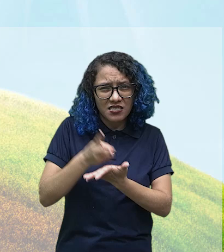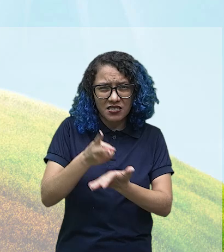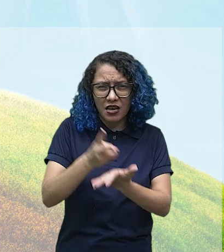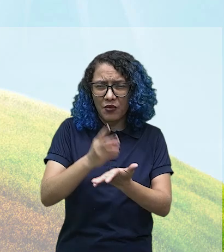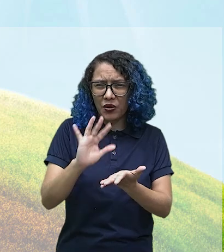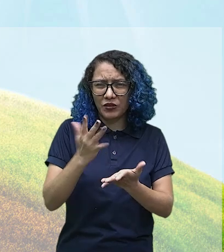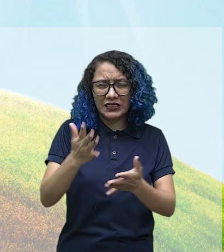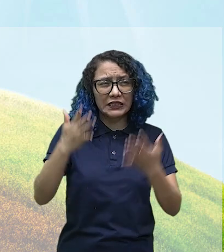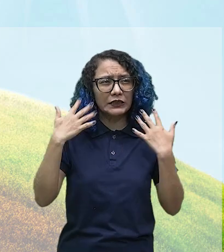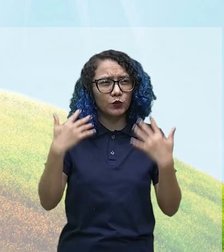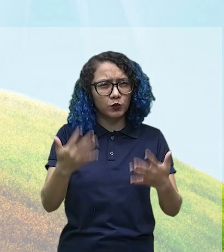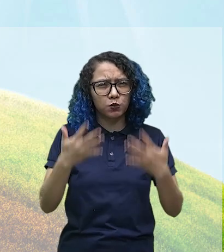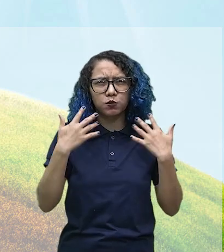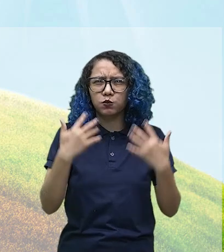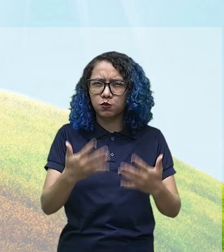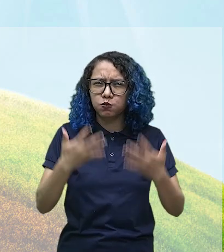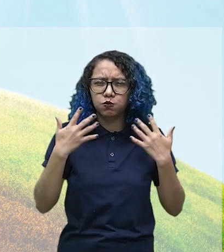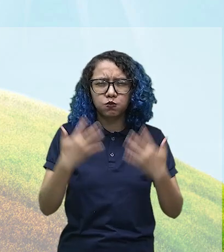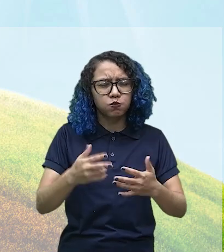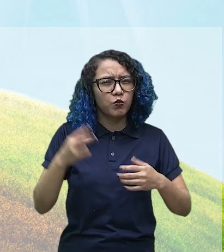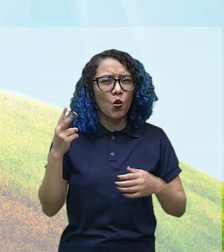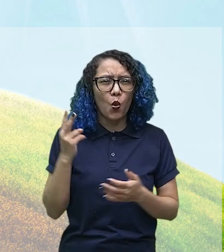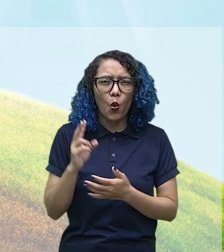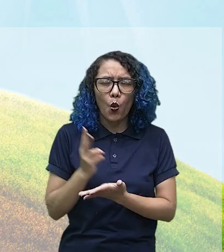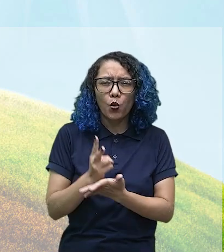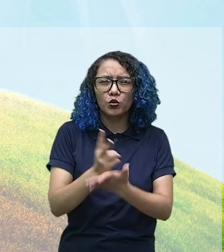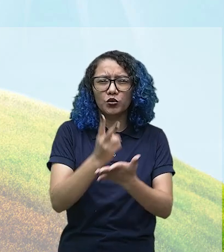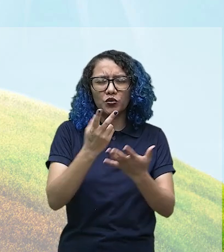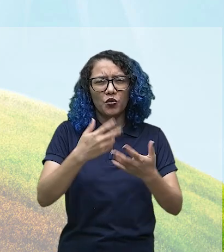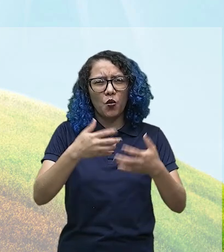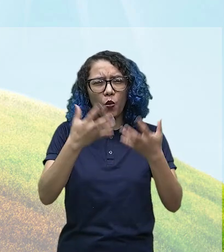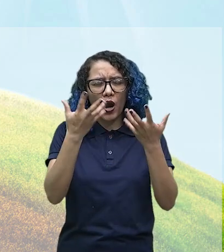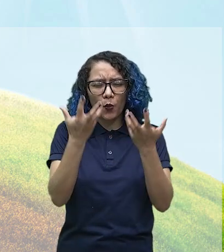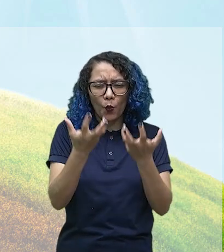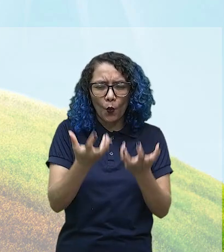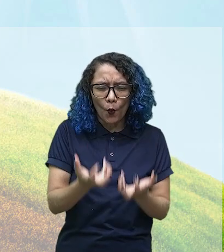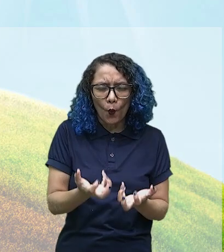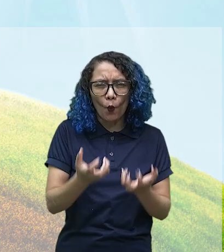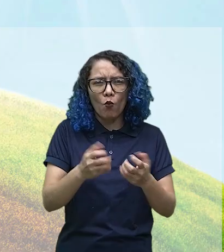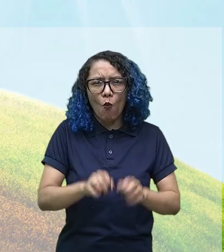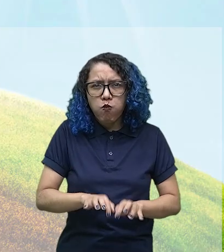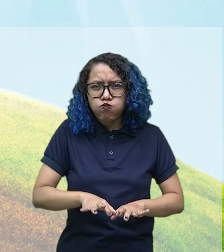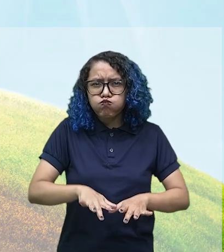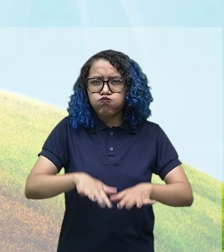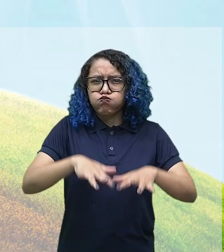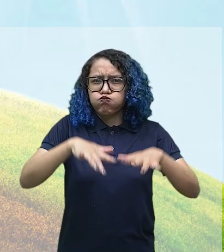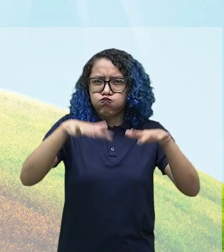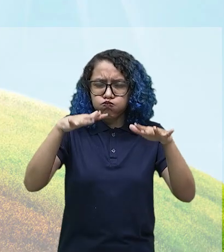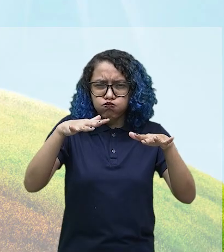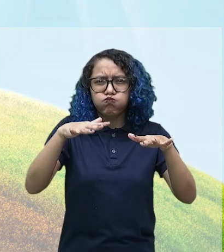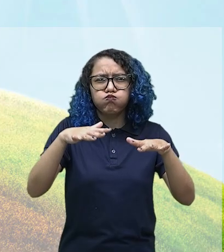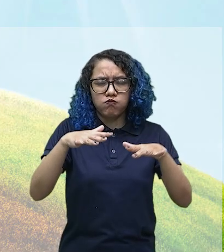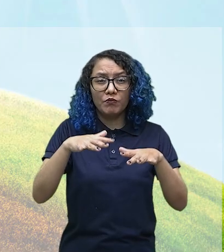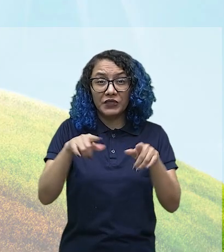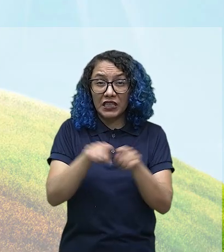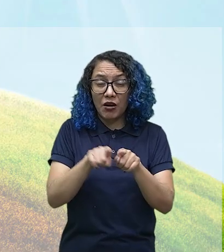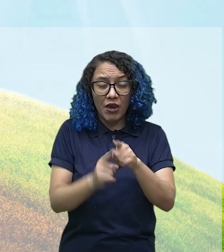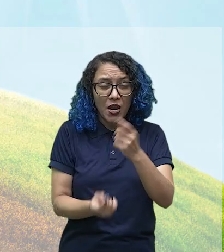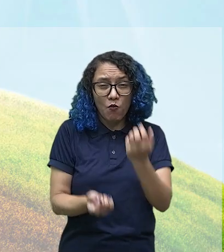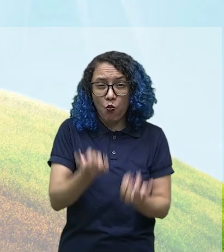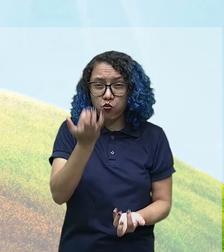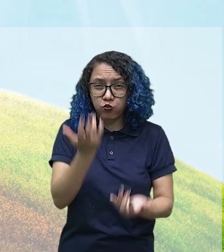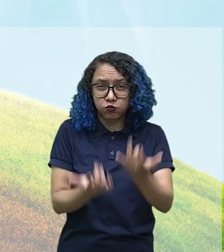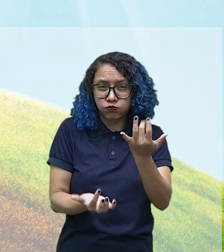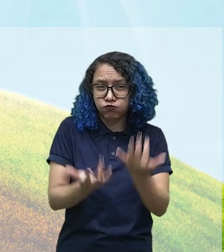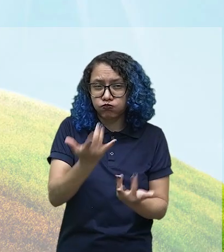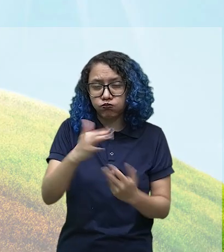situações? Esse calor que persiste, essas cheias, essas secas? Percebam vocês que o aumento de